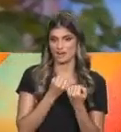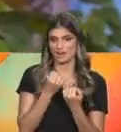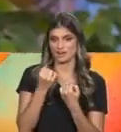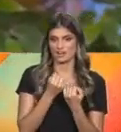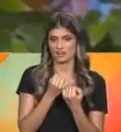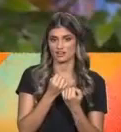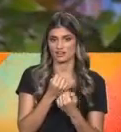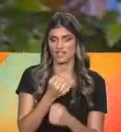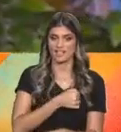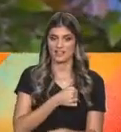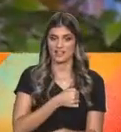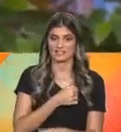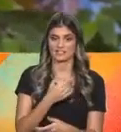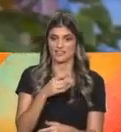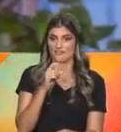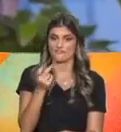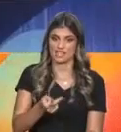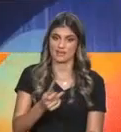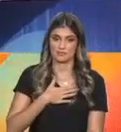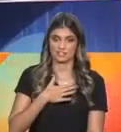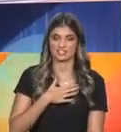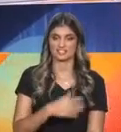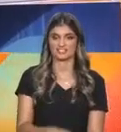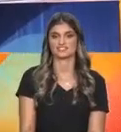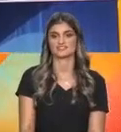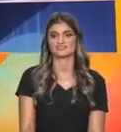casa ficam para mim.